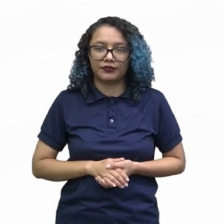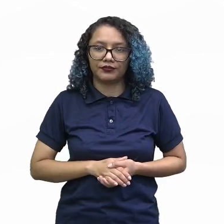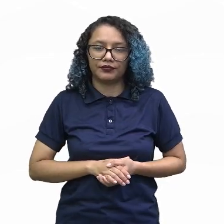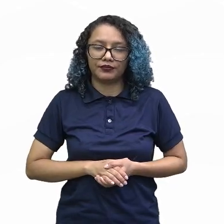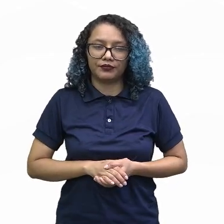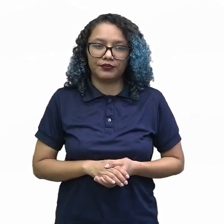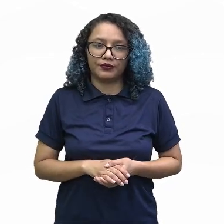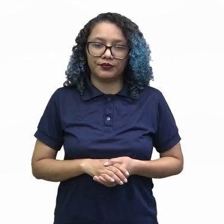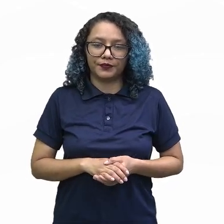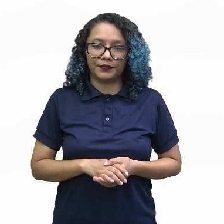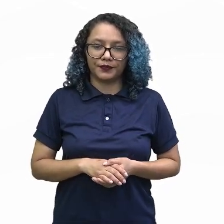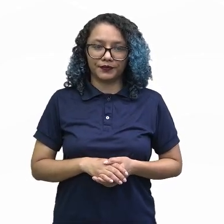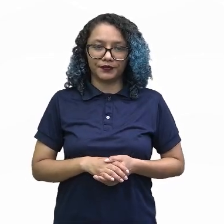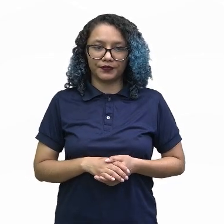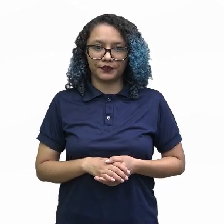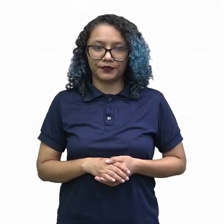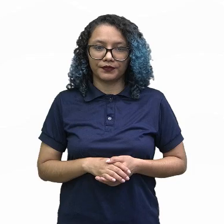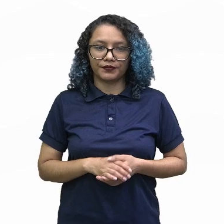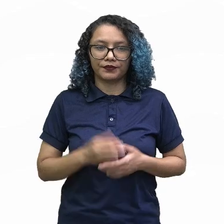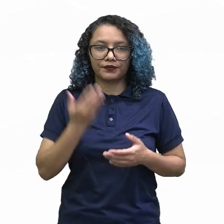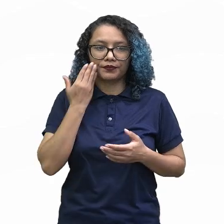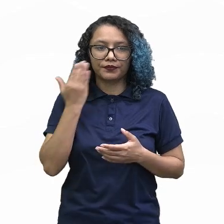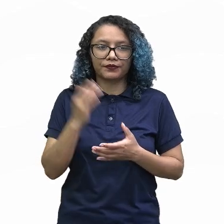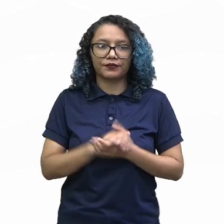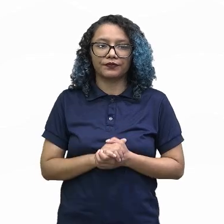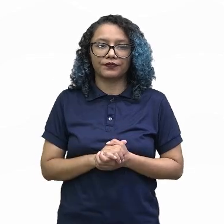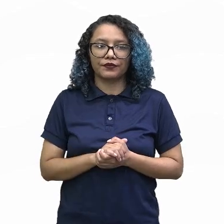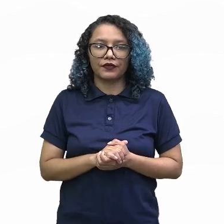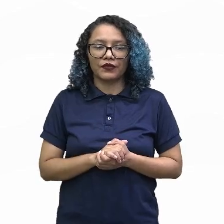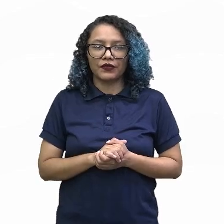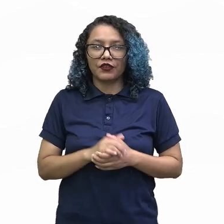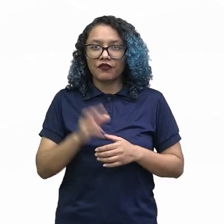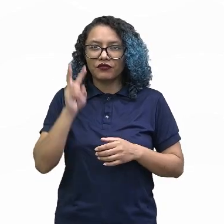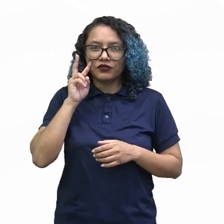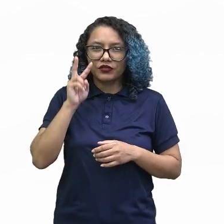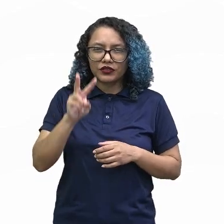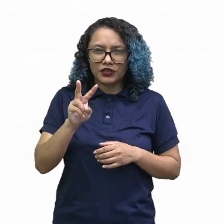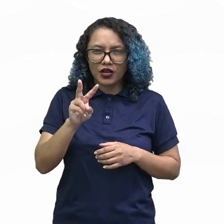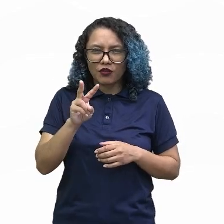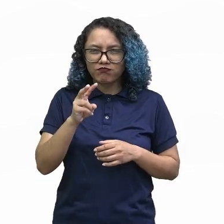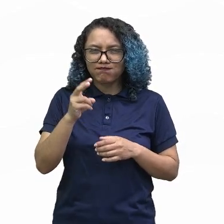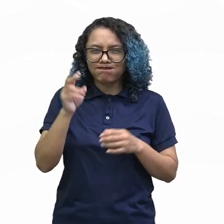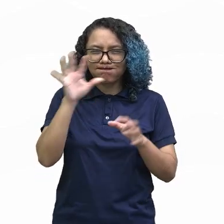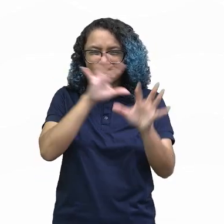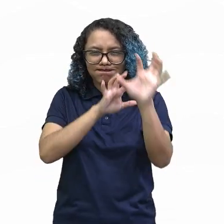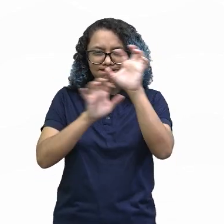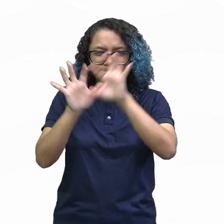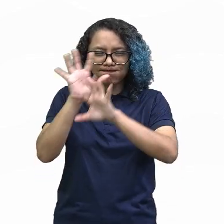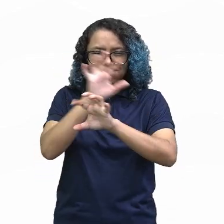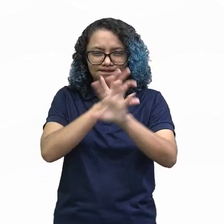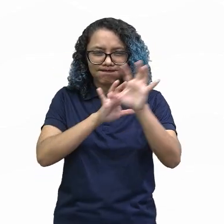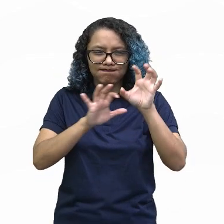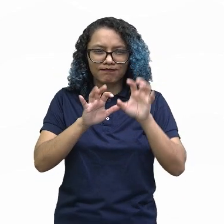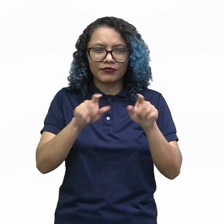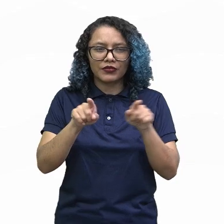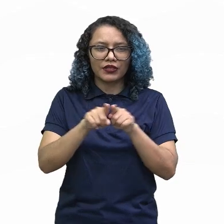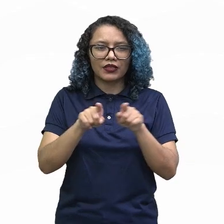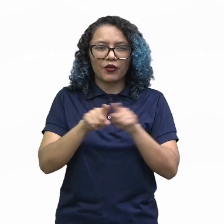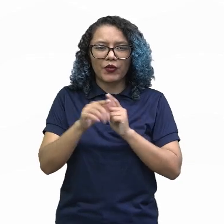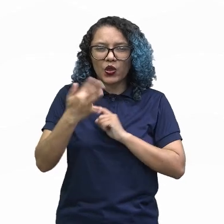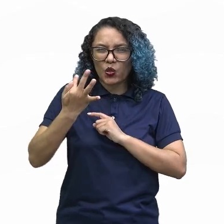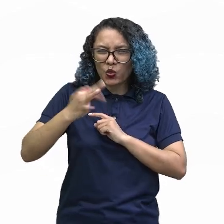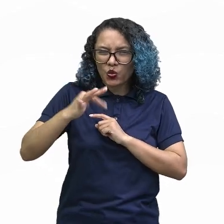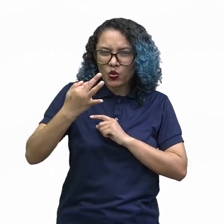só, né, a gente observa acima a baixa acuidade visual, com dor